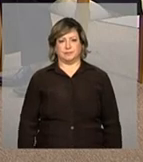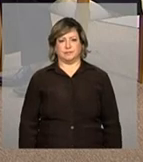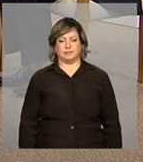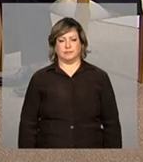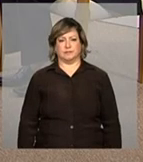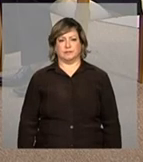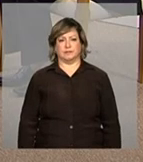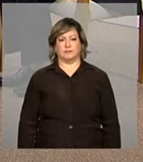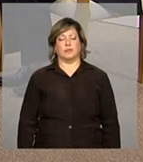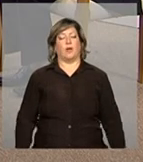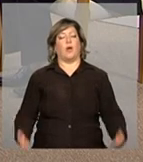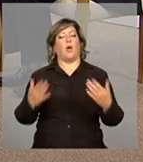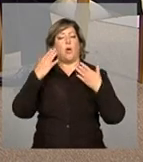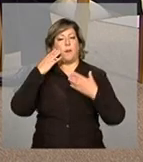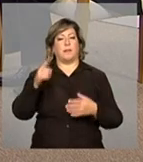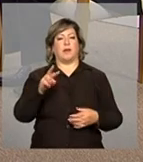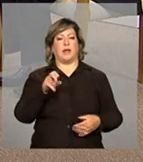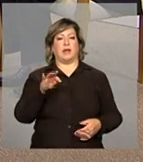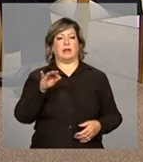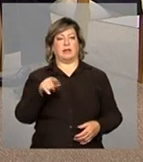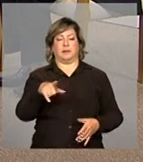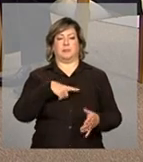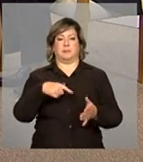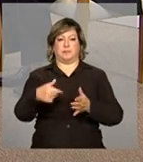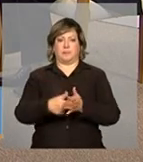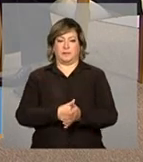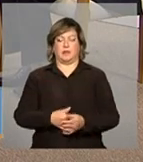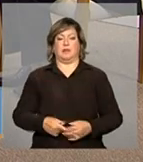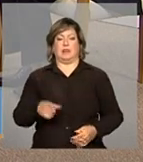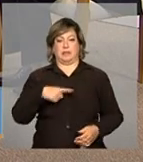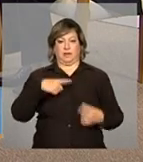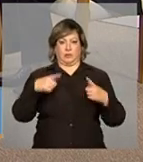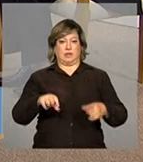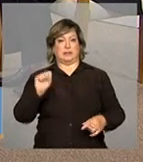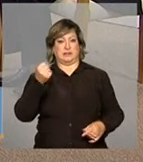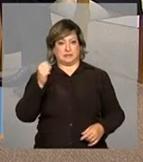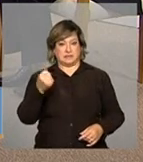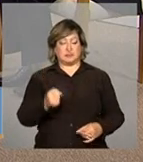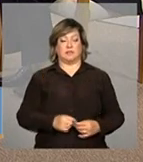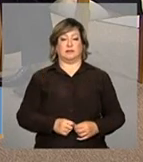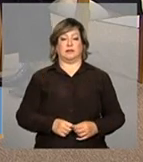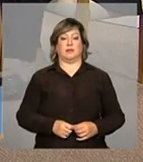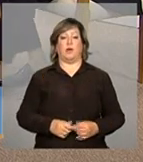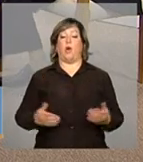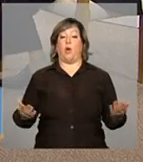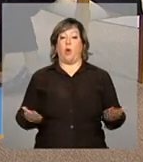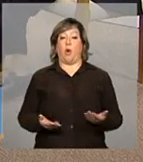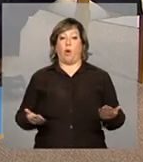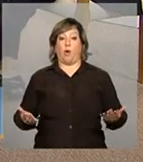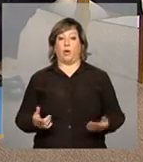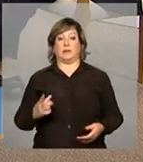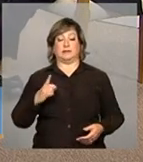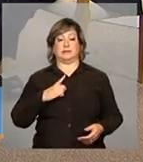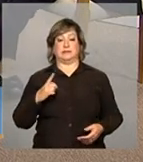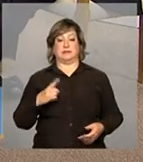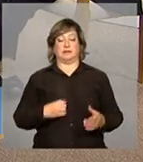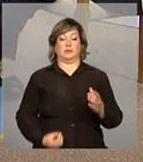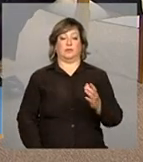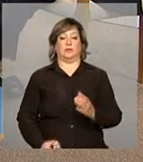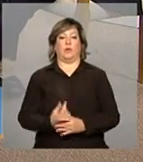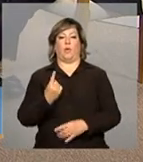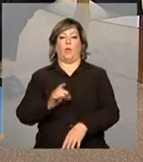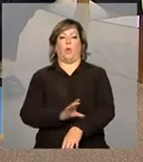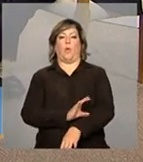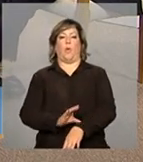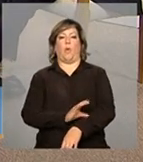mercado é Rita pela pela pergunta né Você tá em Sergipe hoje tá tendo lançamento de um curso de